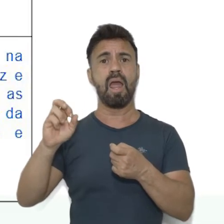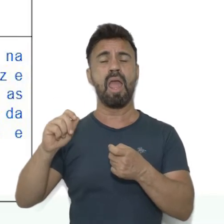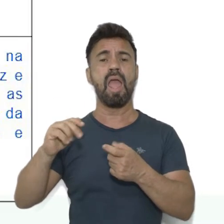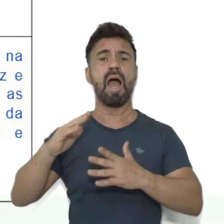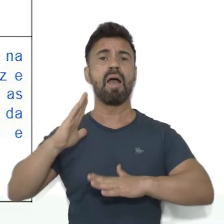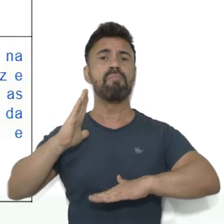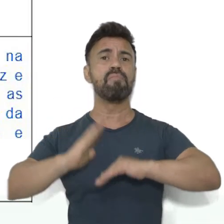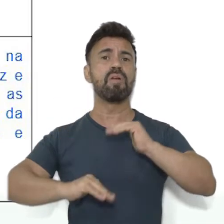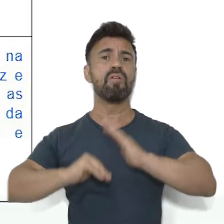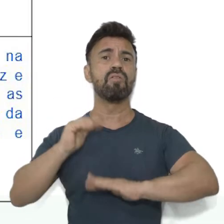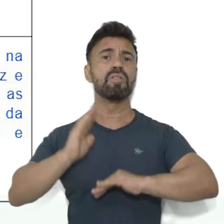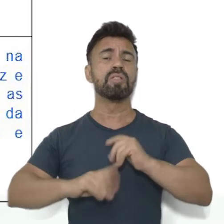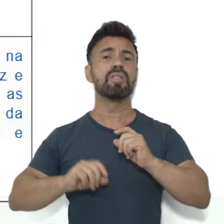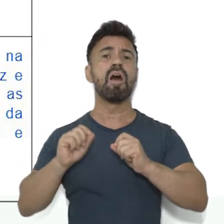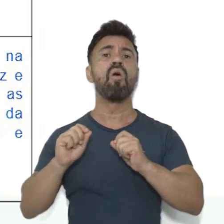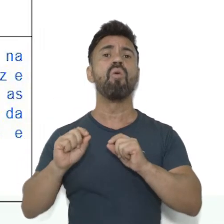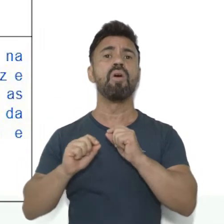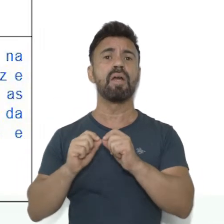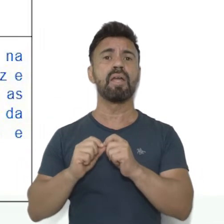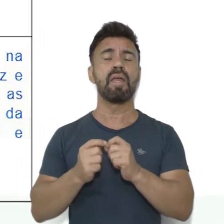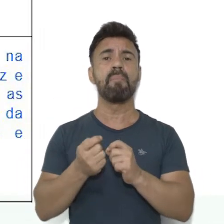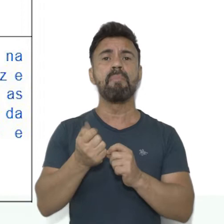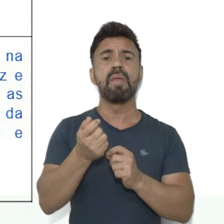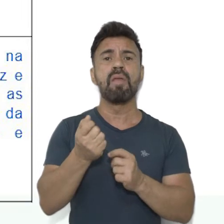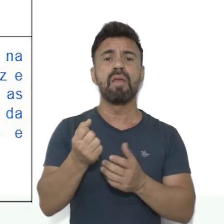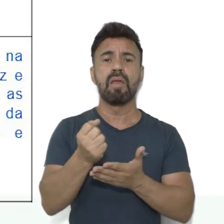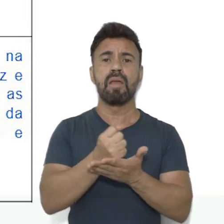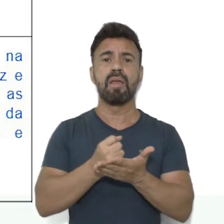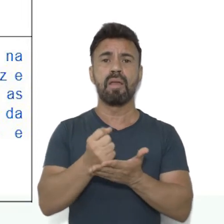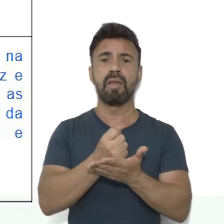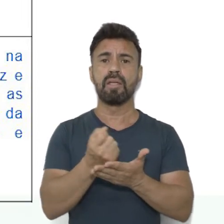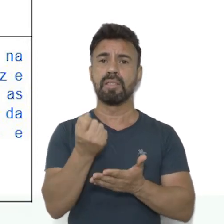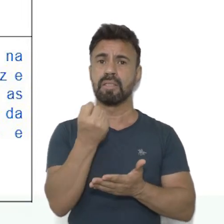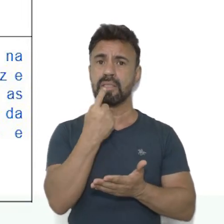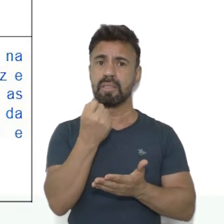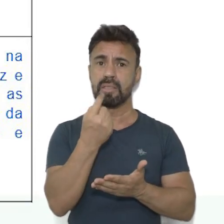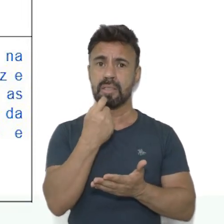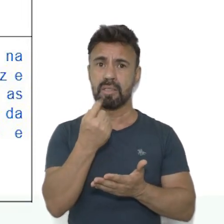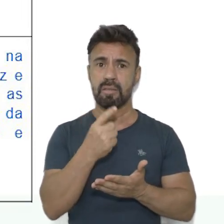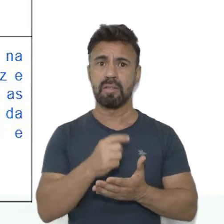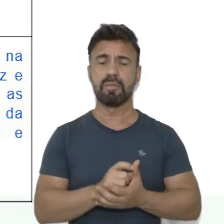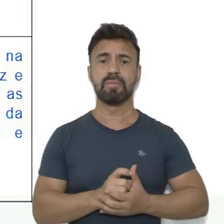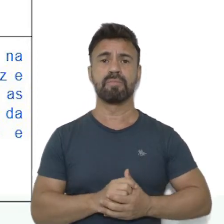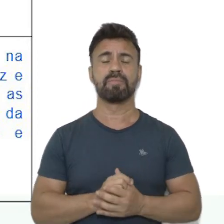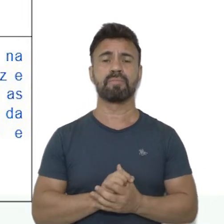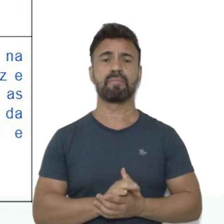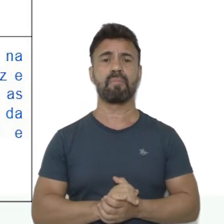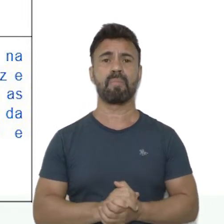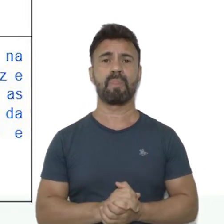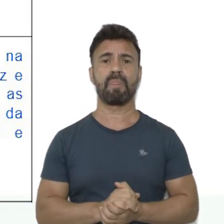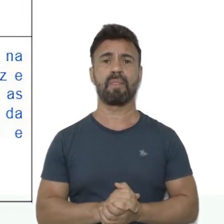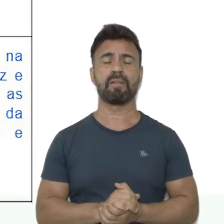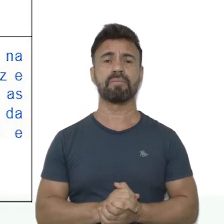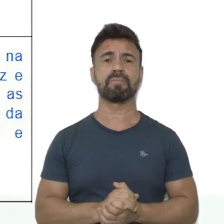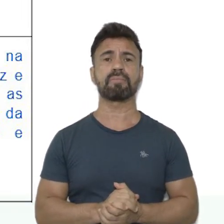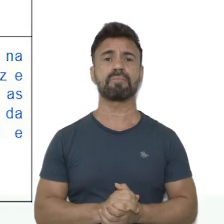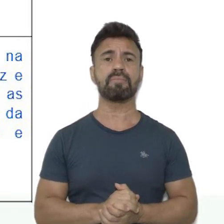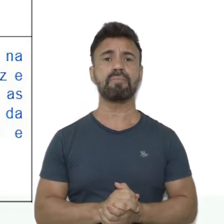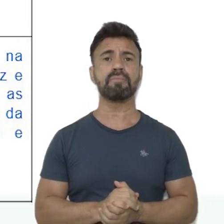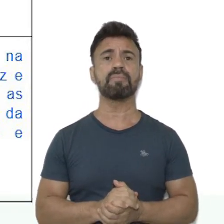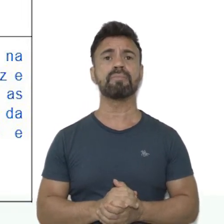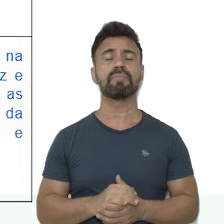que utiliza pequenas quantidades de remédios radioativos, que são chamados de radiofármacos, para